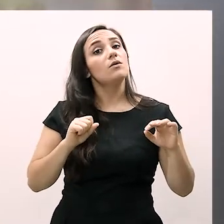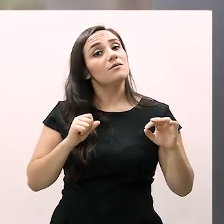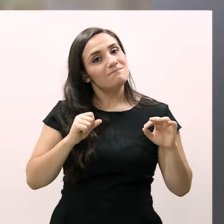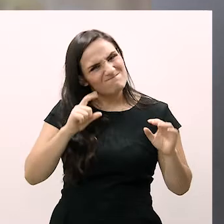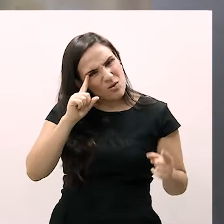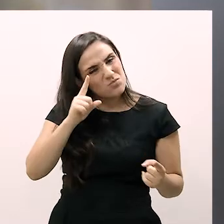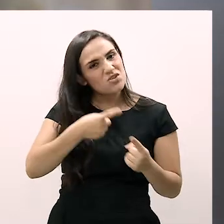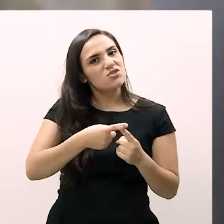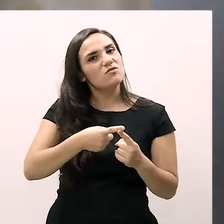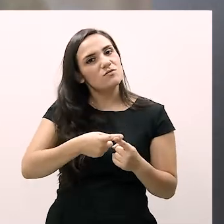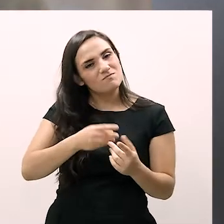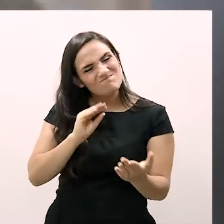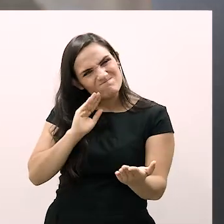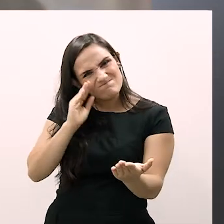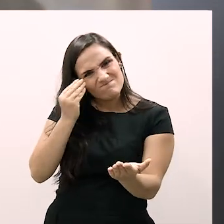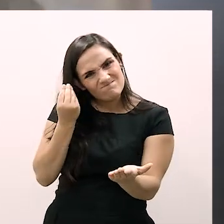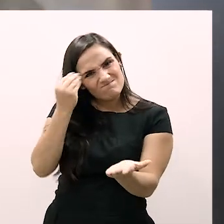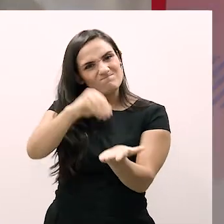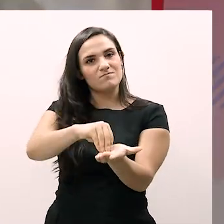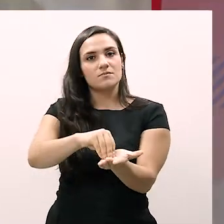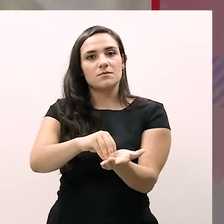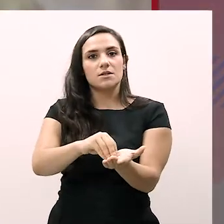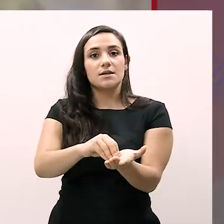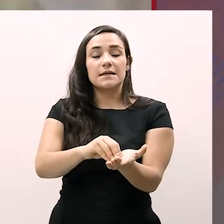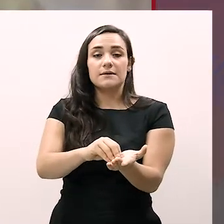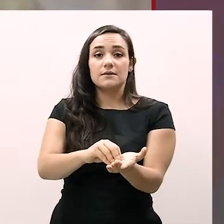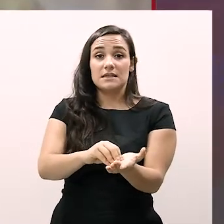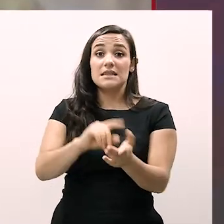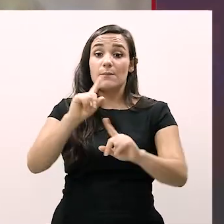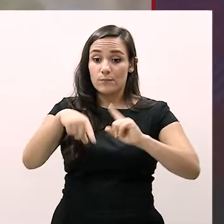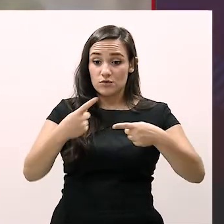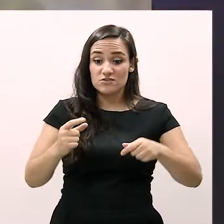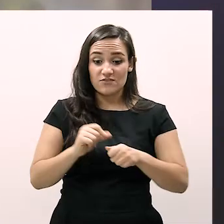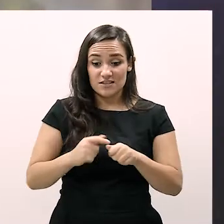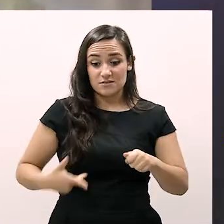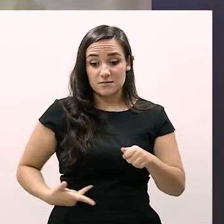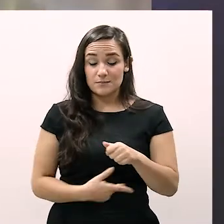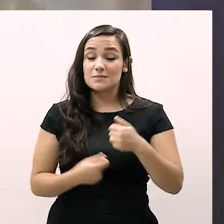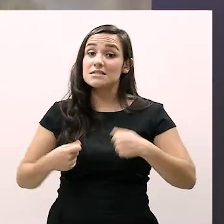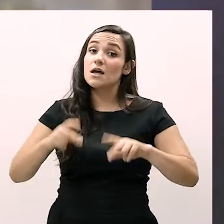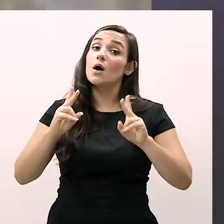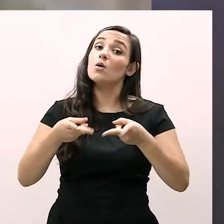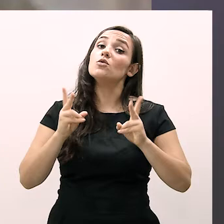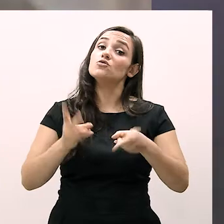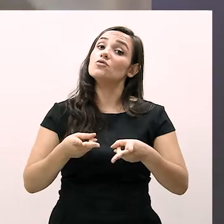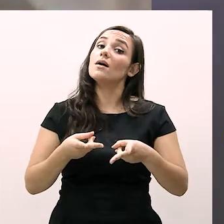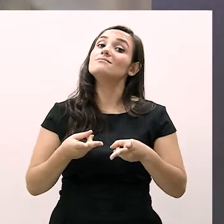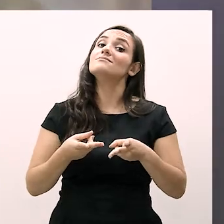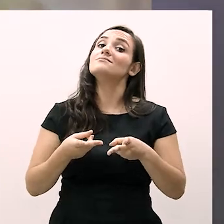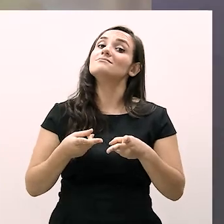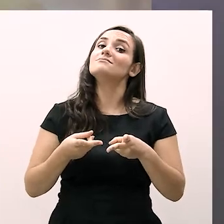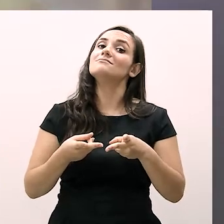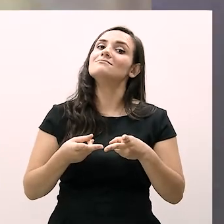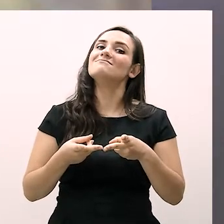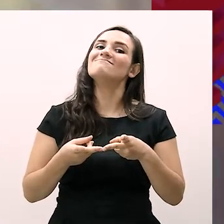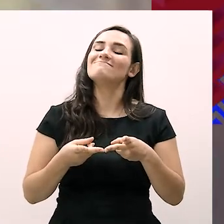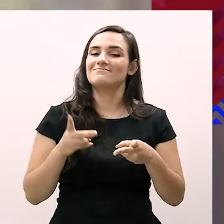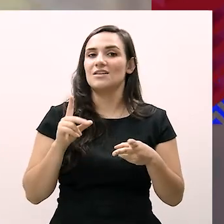após longo período da cirurgia bariátrica, que isso seja feito. Então, costumo brincar que é um conjunto, é um combo,